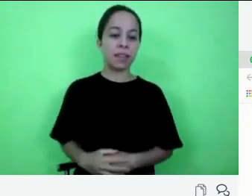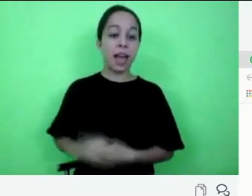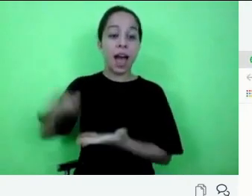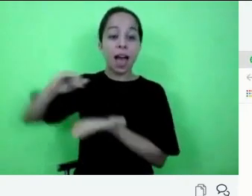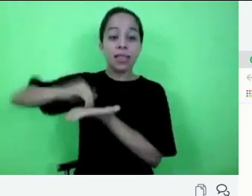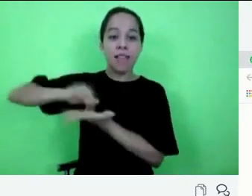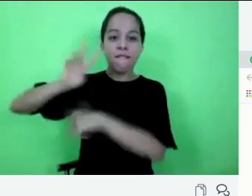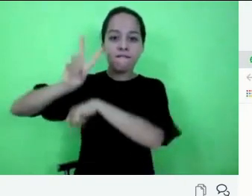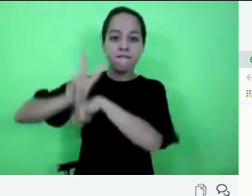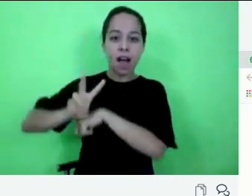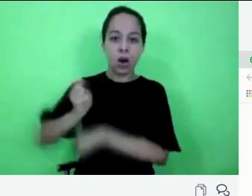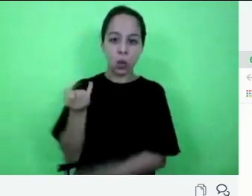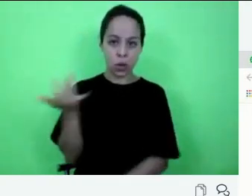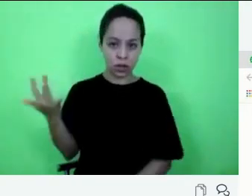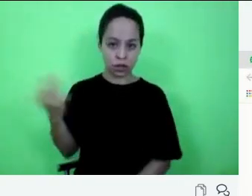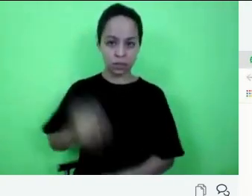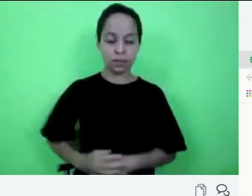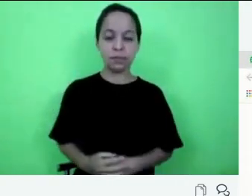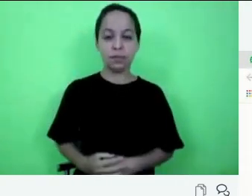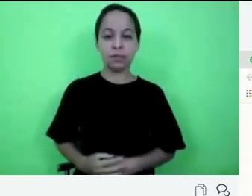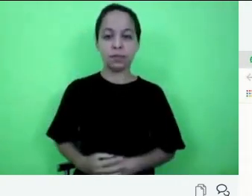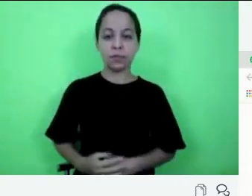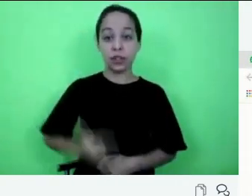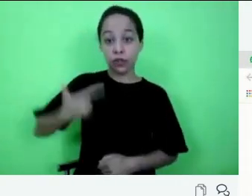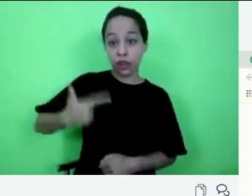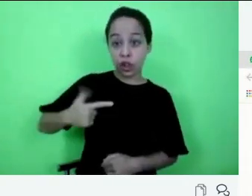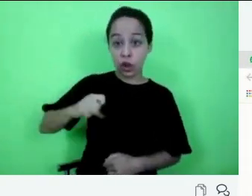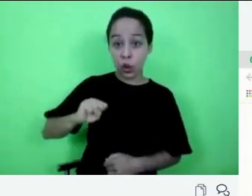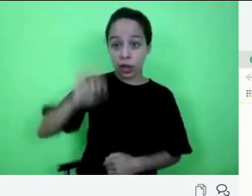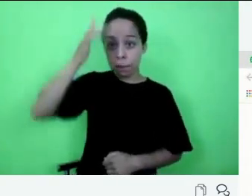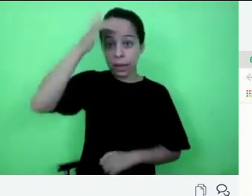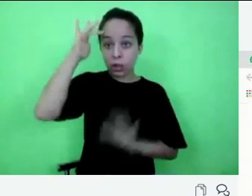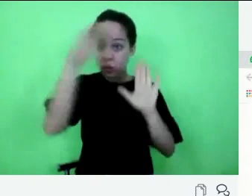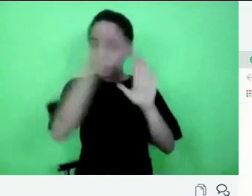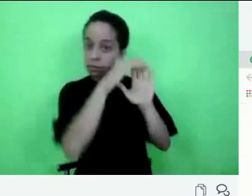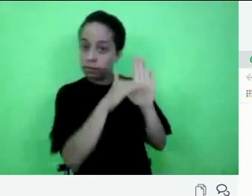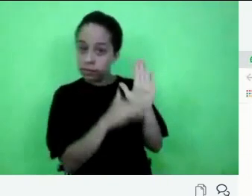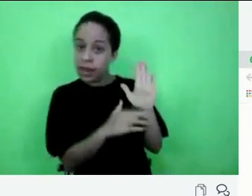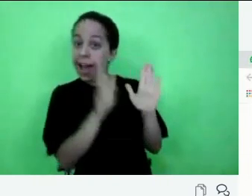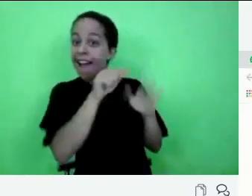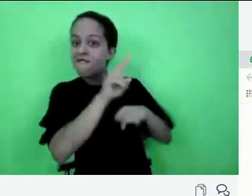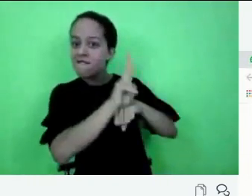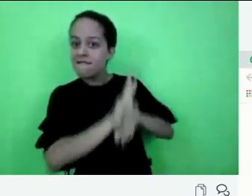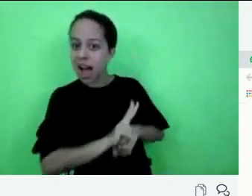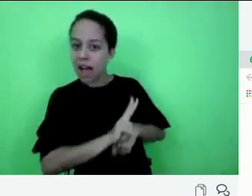A relação dos 28 classificados dentro do número de vagas.